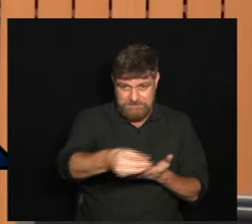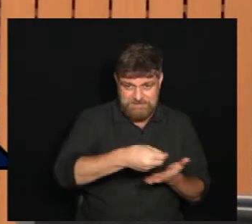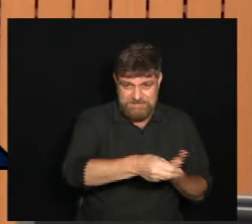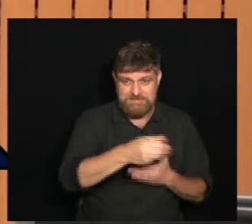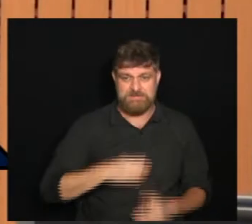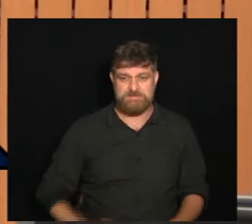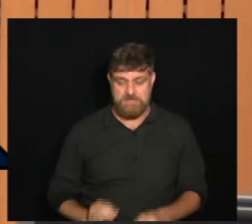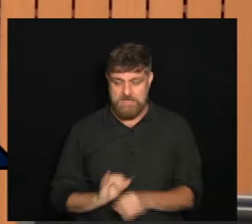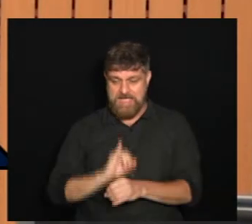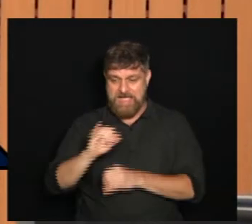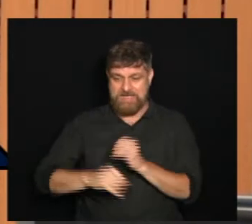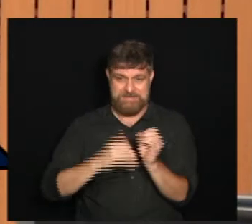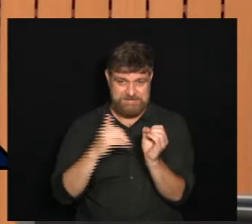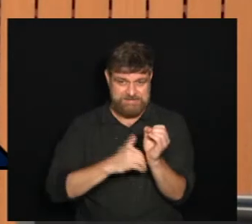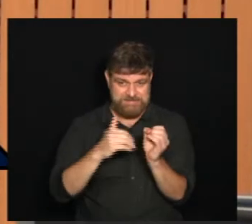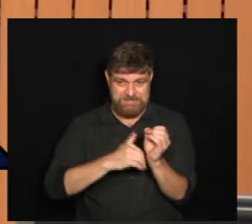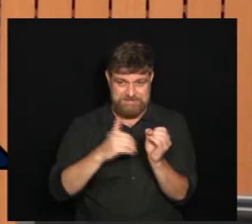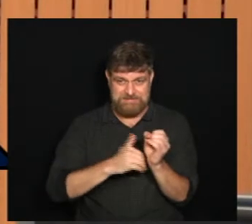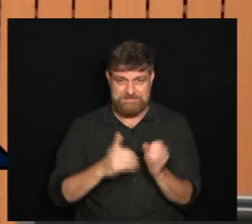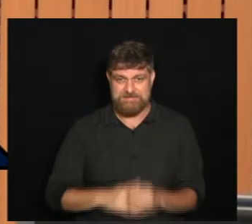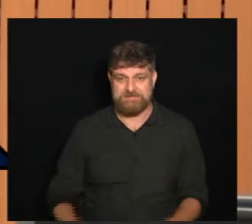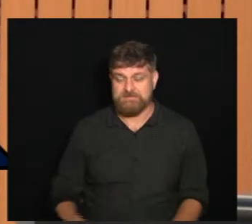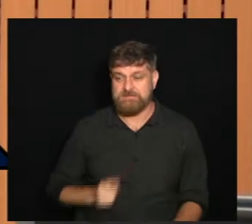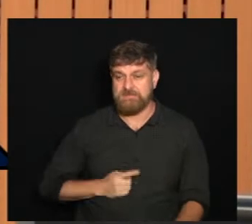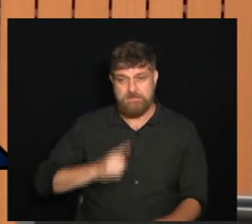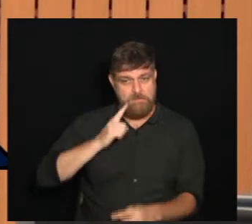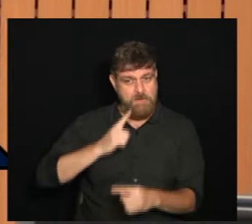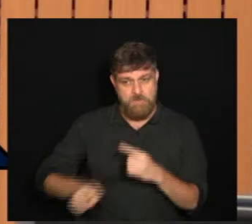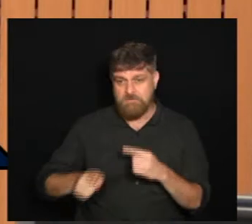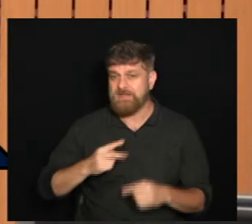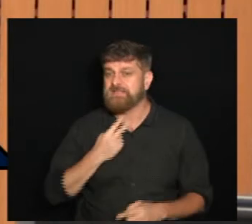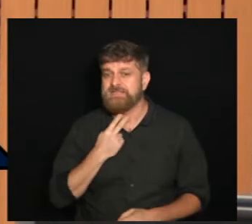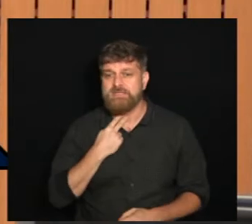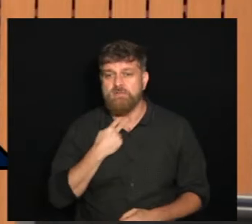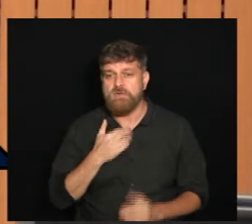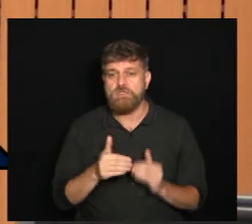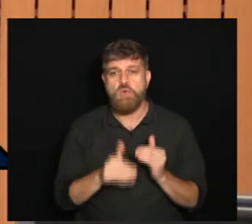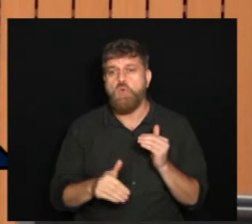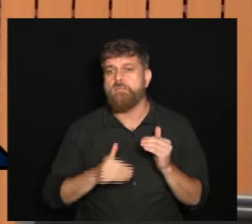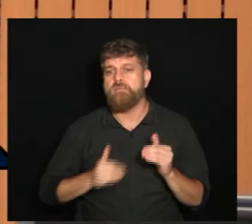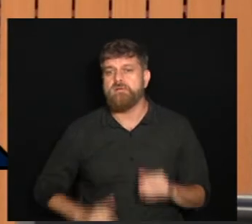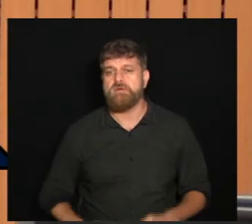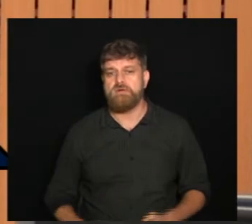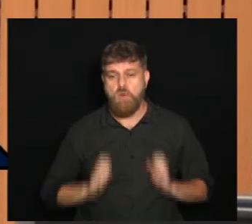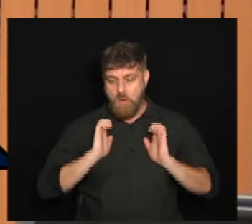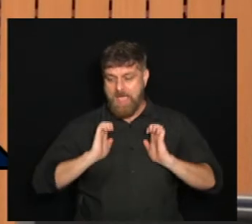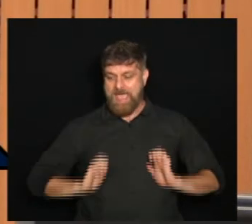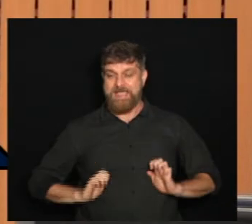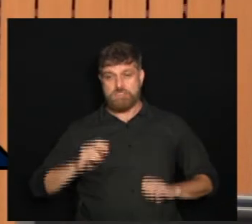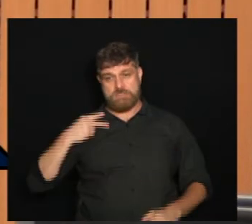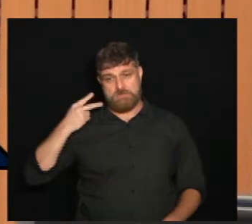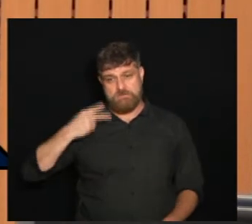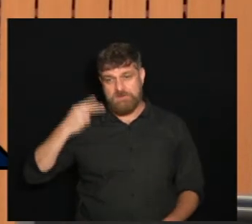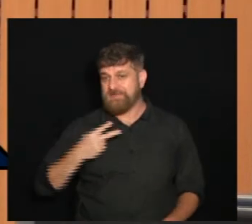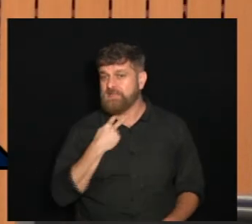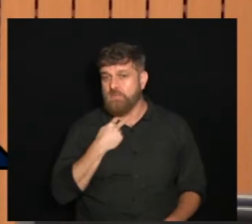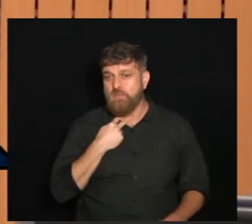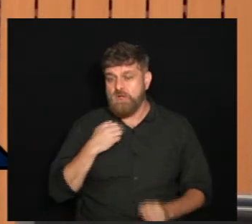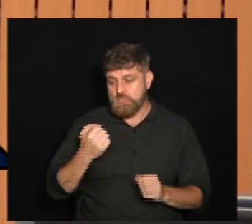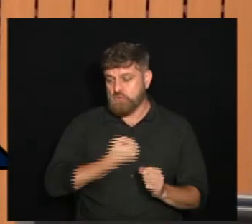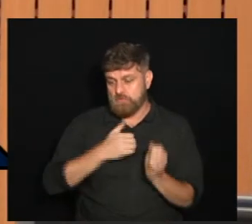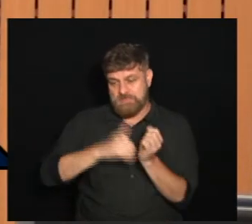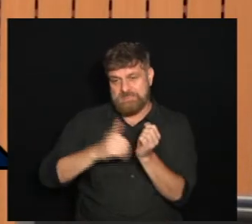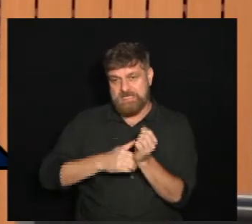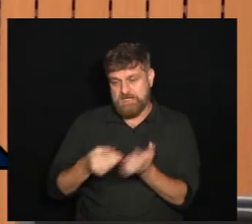de acesso ao SDR implicará procedimento incompatível com o decoro parlamentar. Artigo